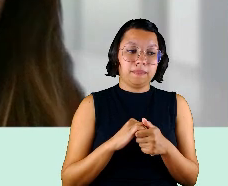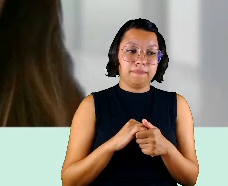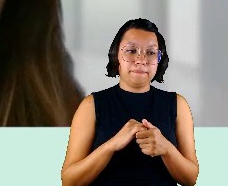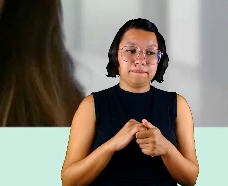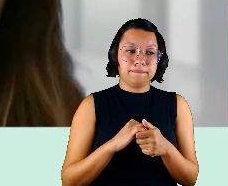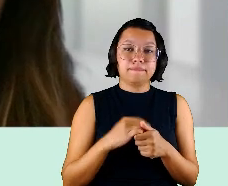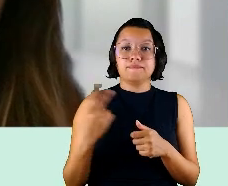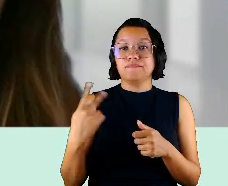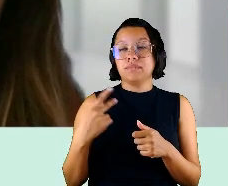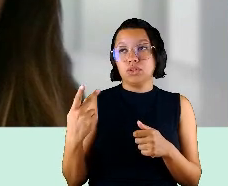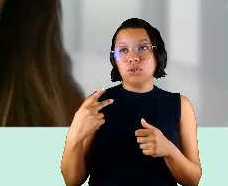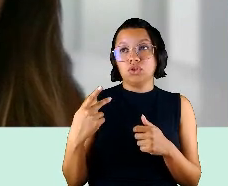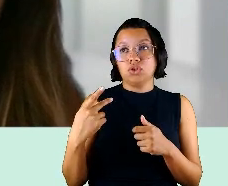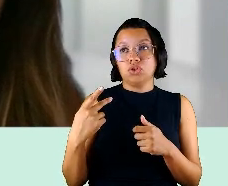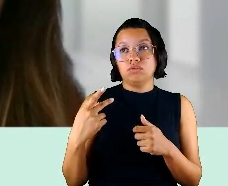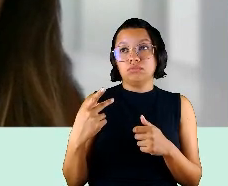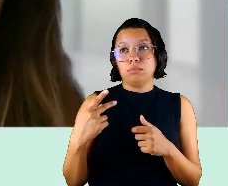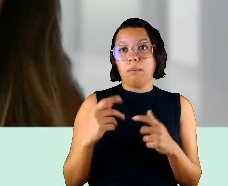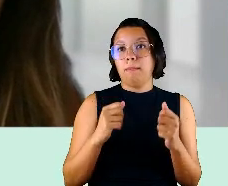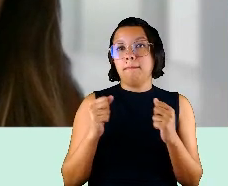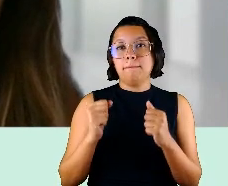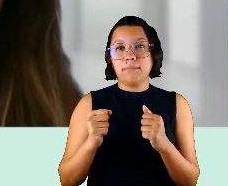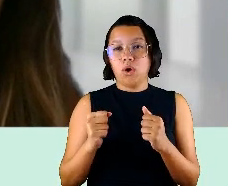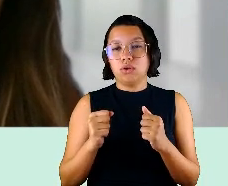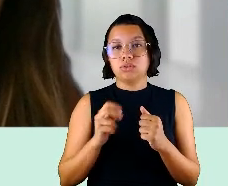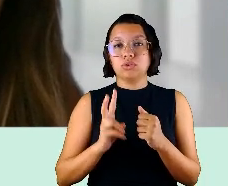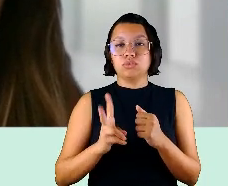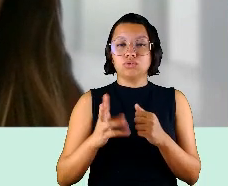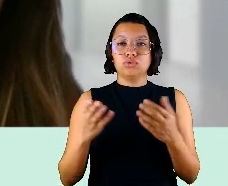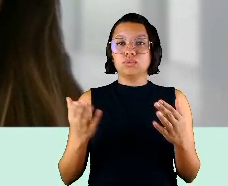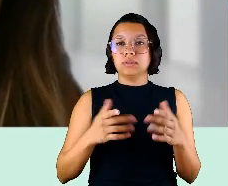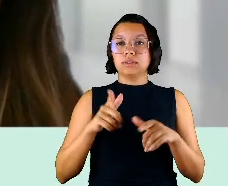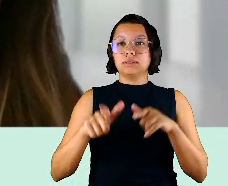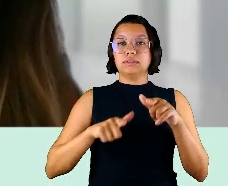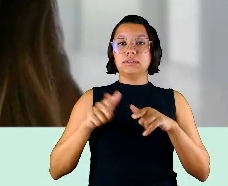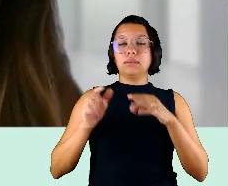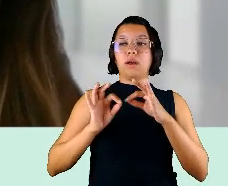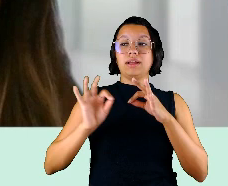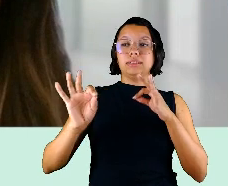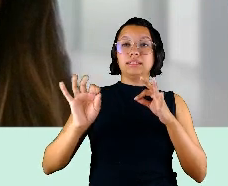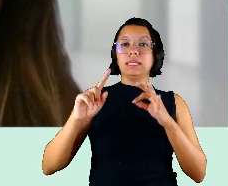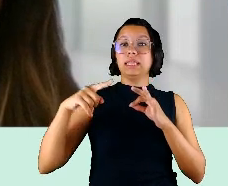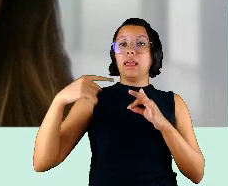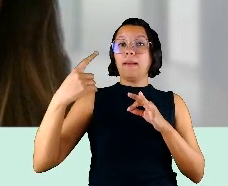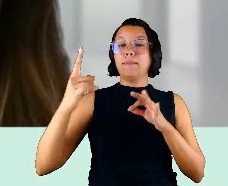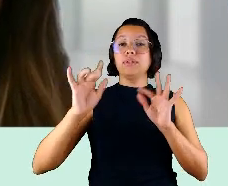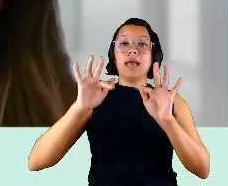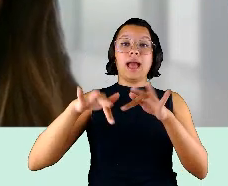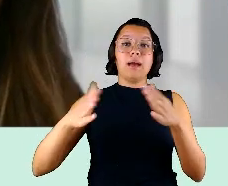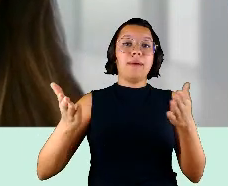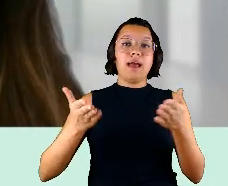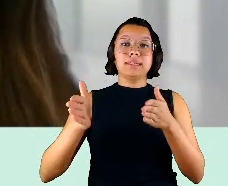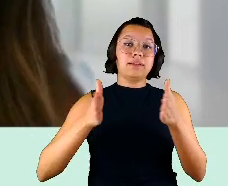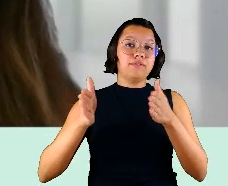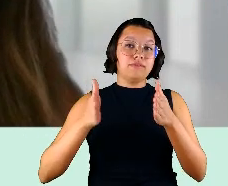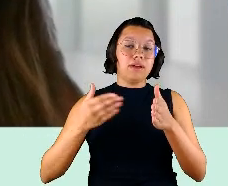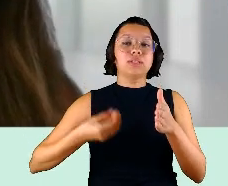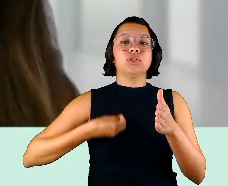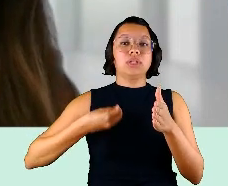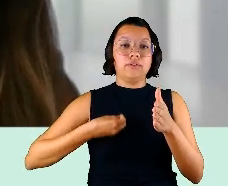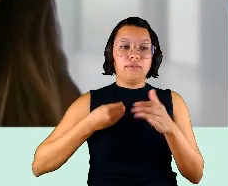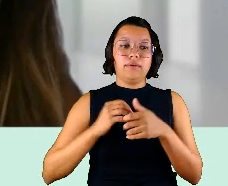a gente poder manter esse trabalho à distância depois que acabar esta fase que nós estamos vivendo,